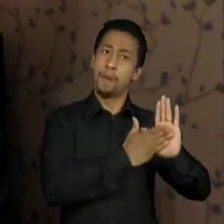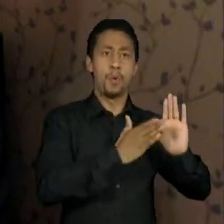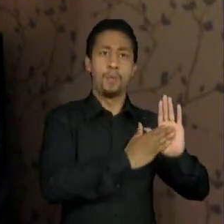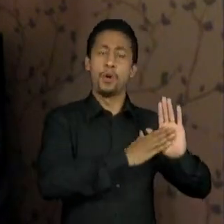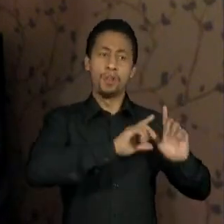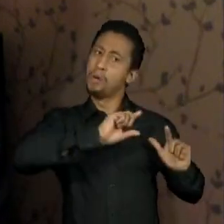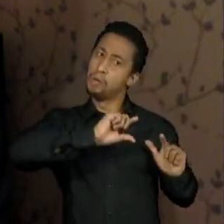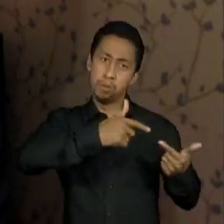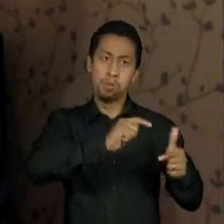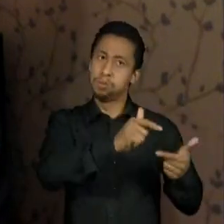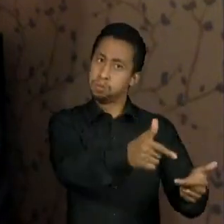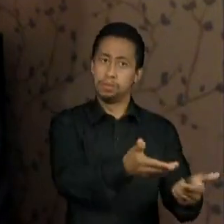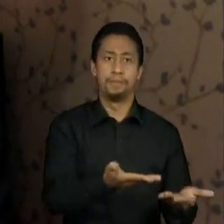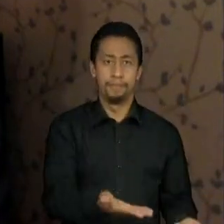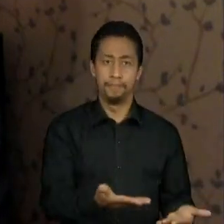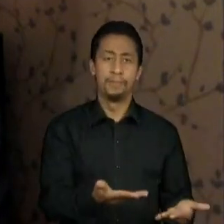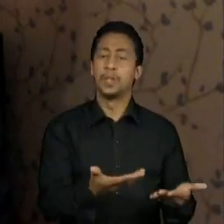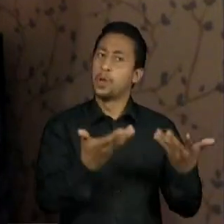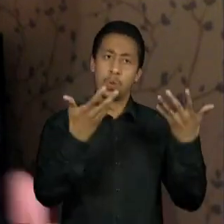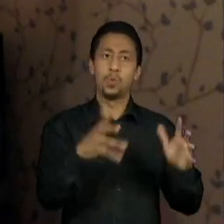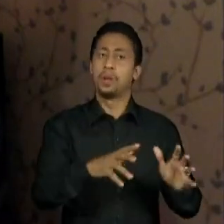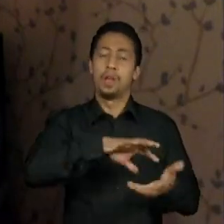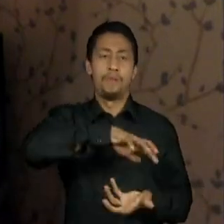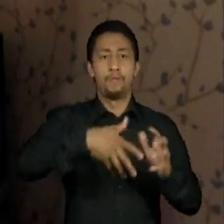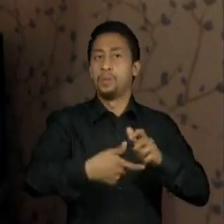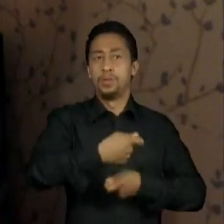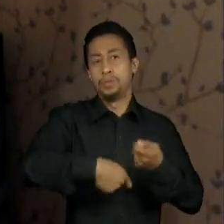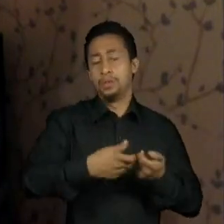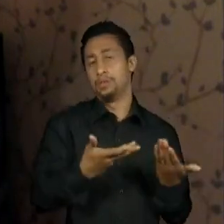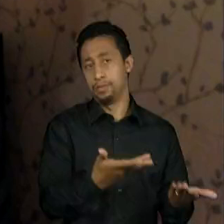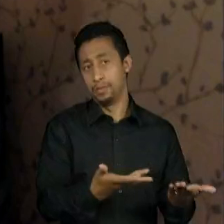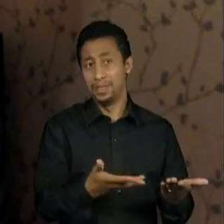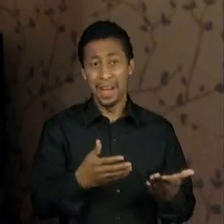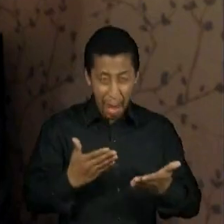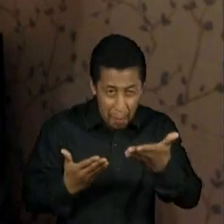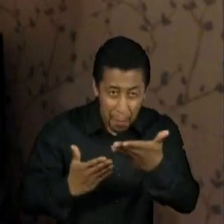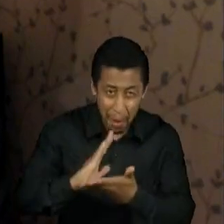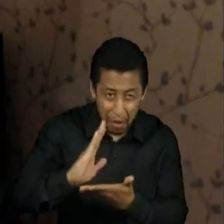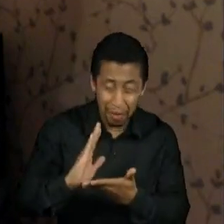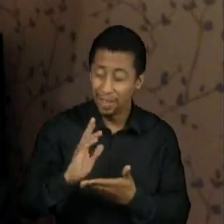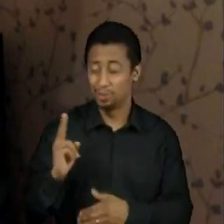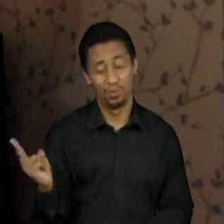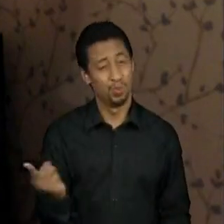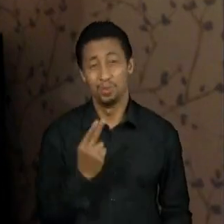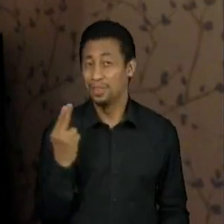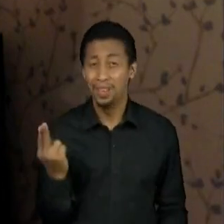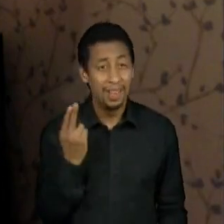mais corporativas do serviço público. Não tem nenhuma perspectiva de aprovação